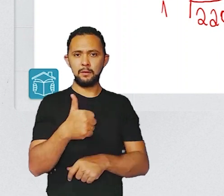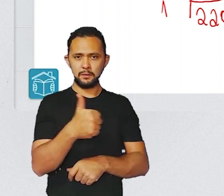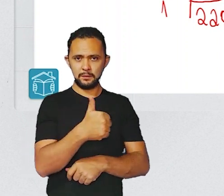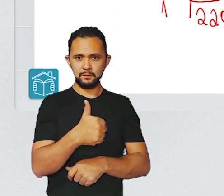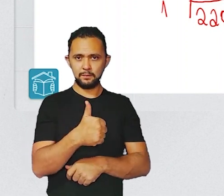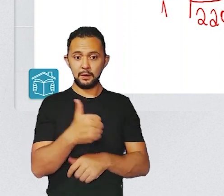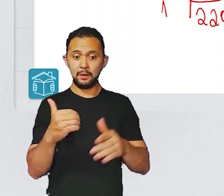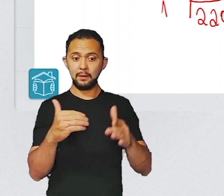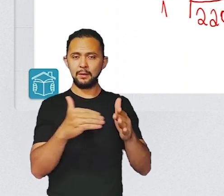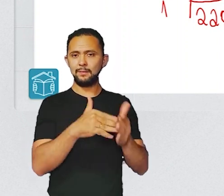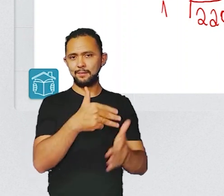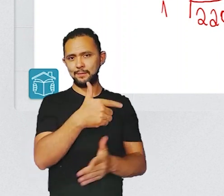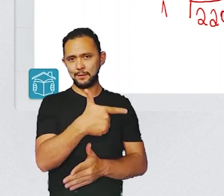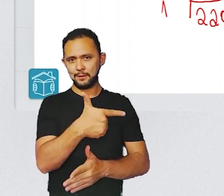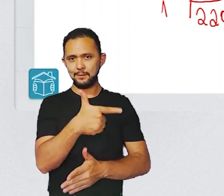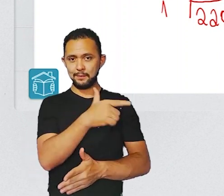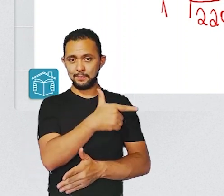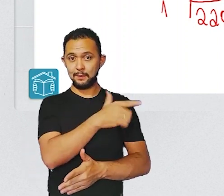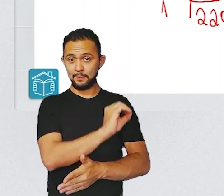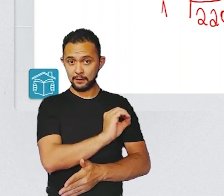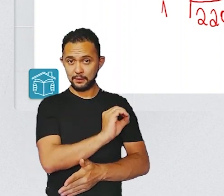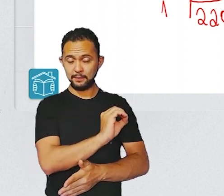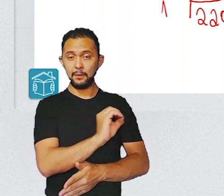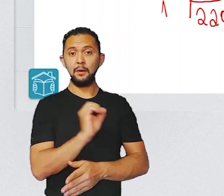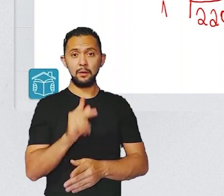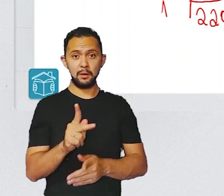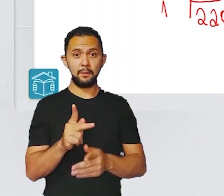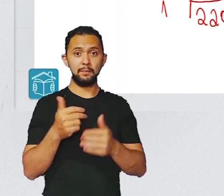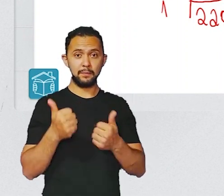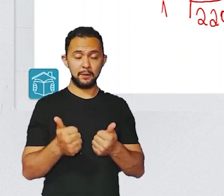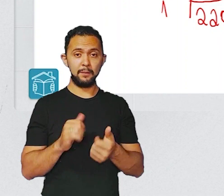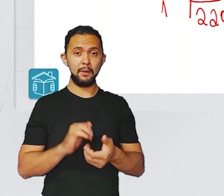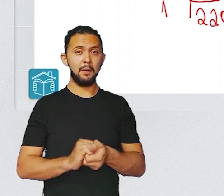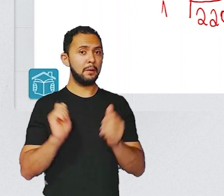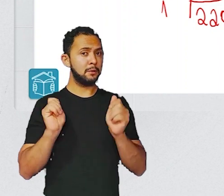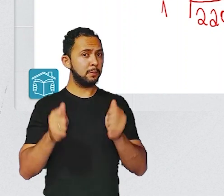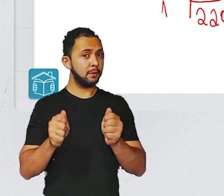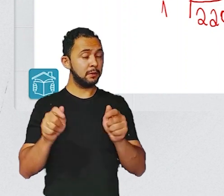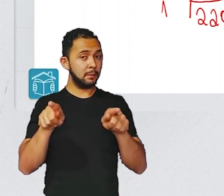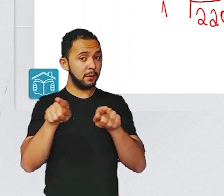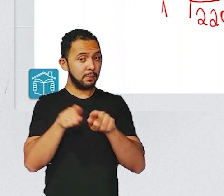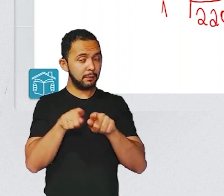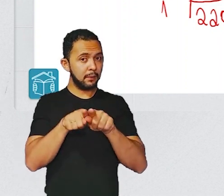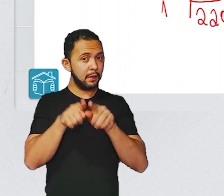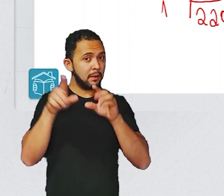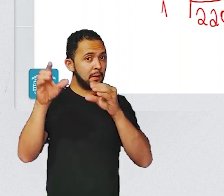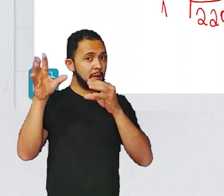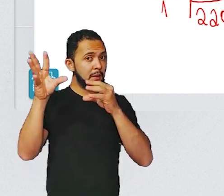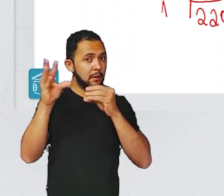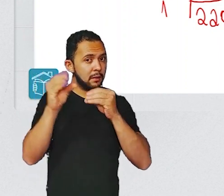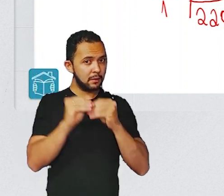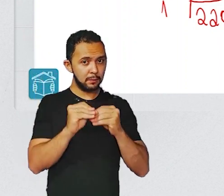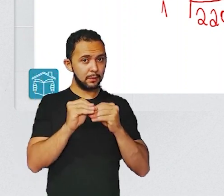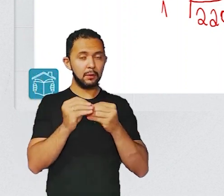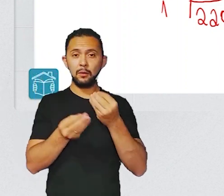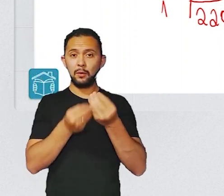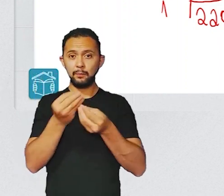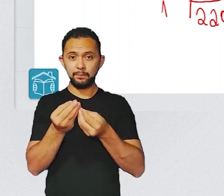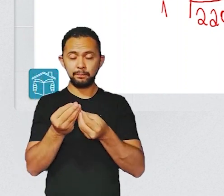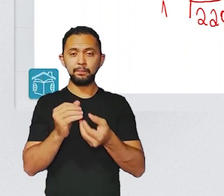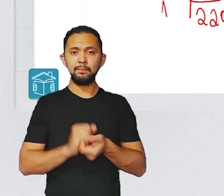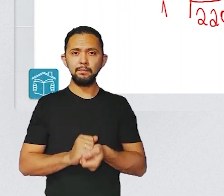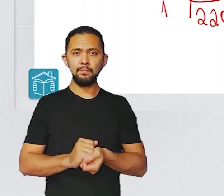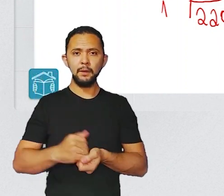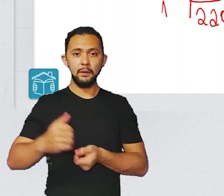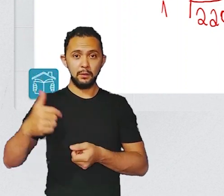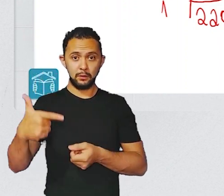11. Beleza? Tranquilo? Show de bola? A gente ainda pode escrever isso aqui de outra forma. Uma forma mais